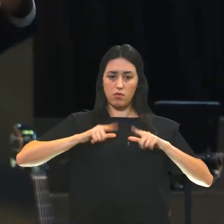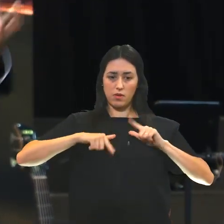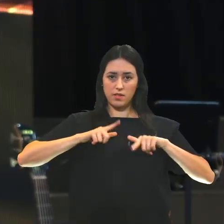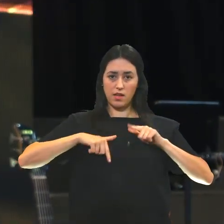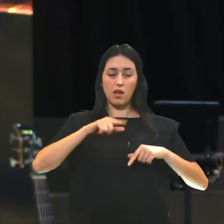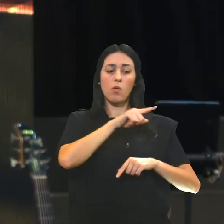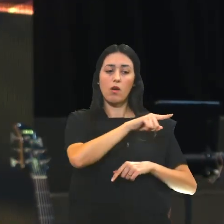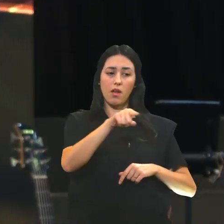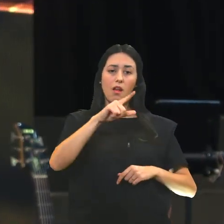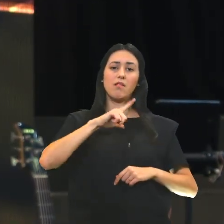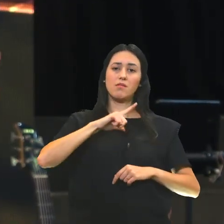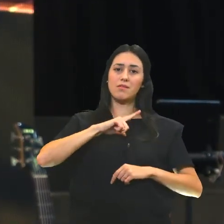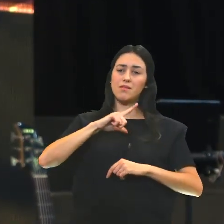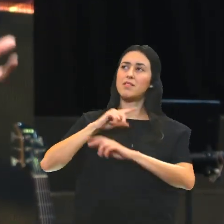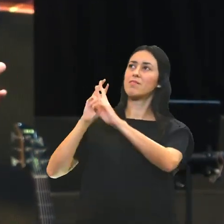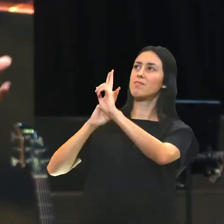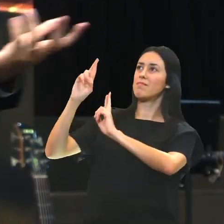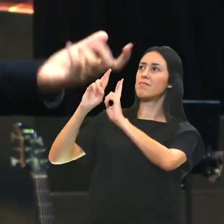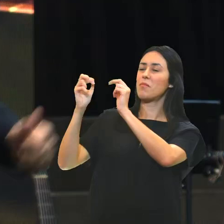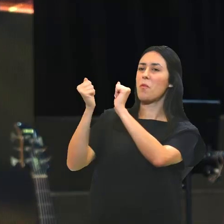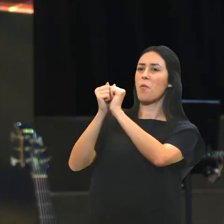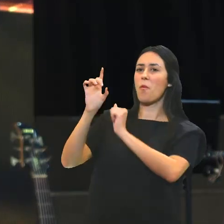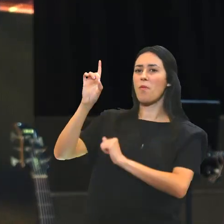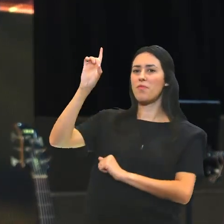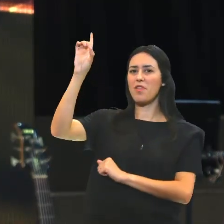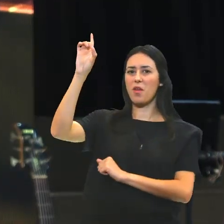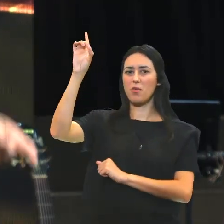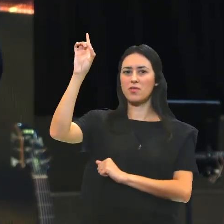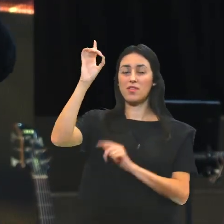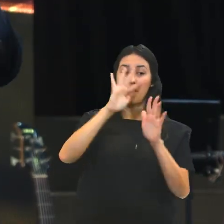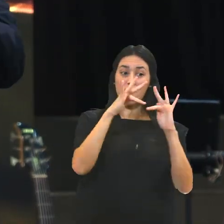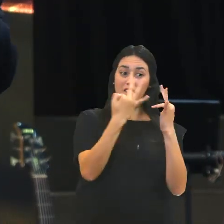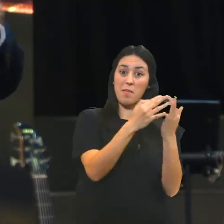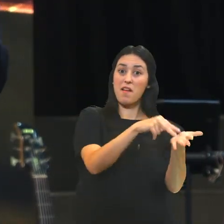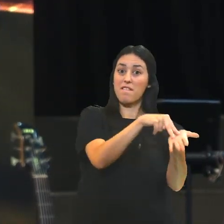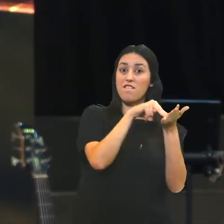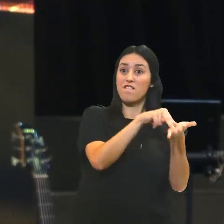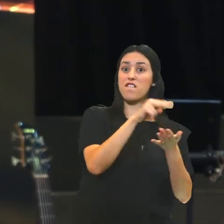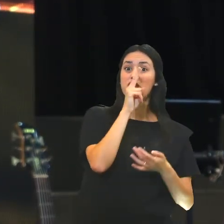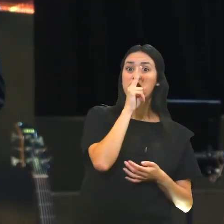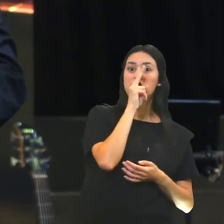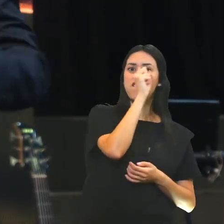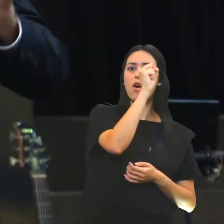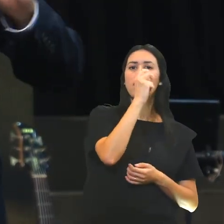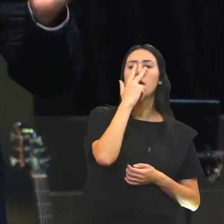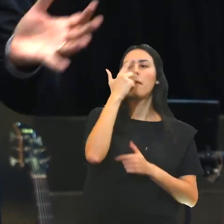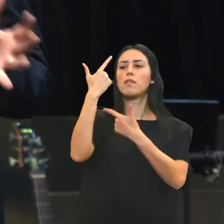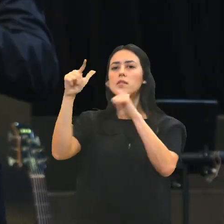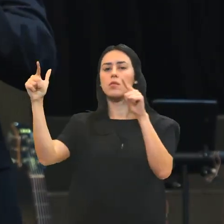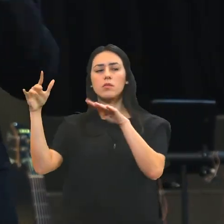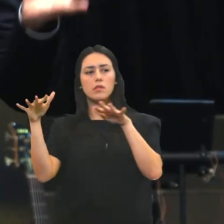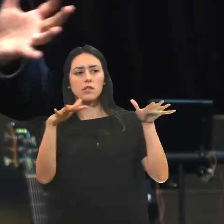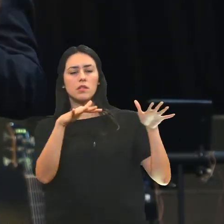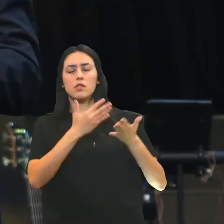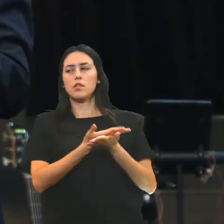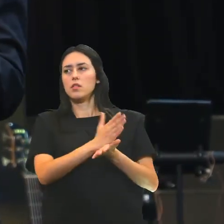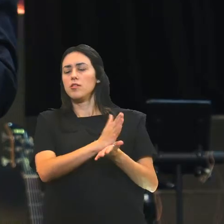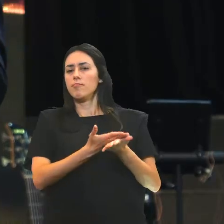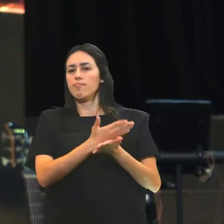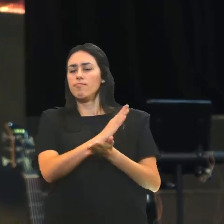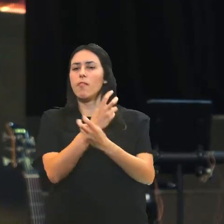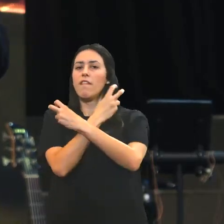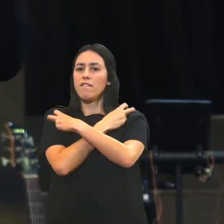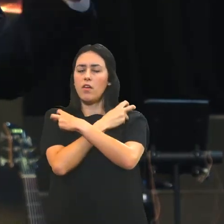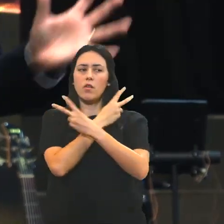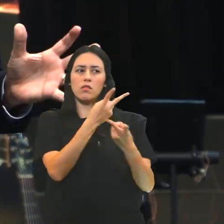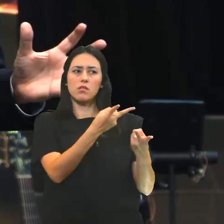relacionamento com Deus Todo-Poderoso, família forte incomoda. O Egito começou a querer destruir. Faraó percebeu que aquilo podia